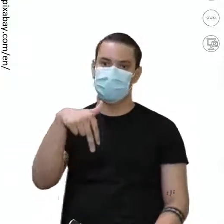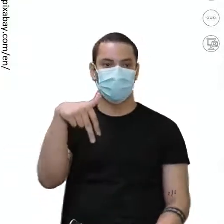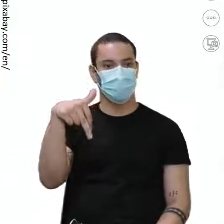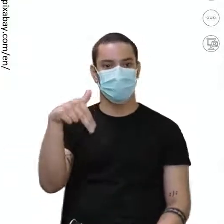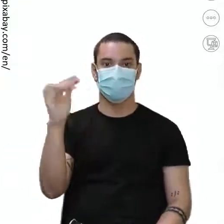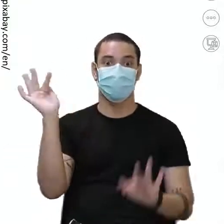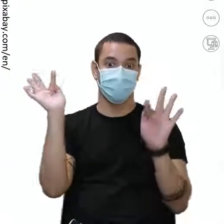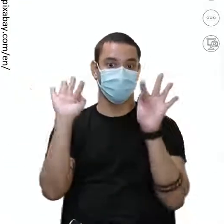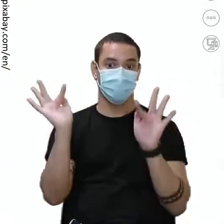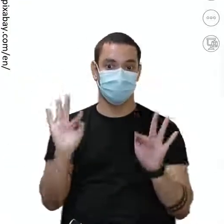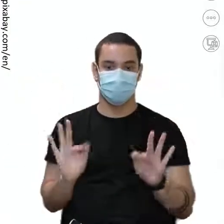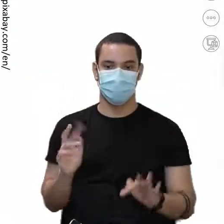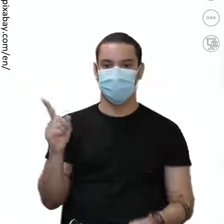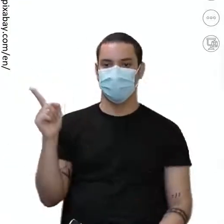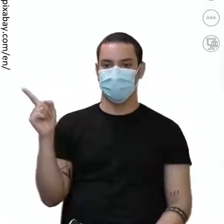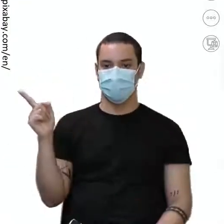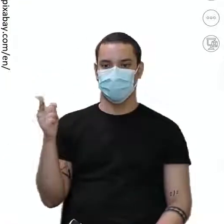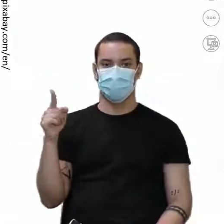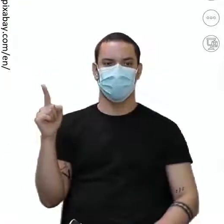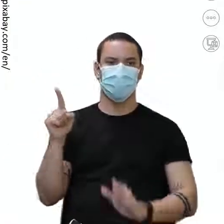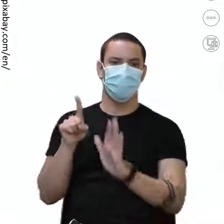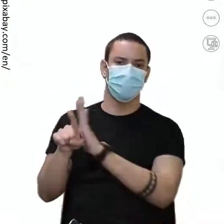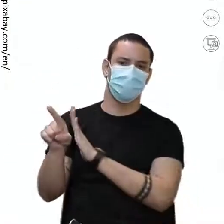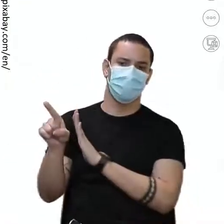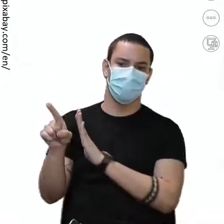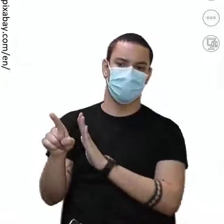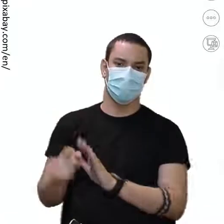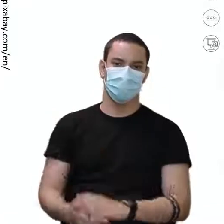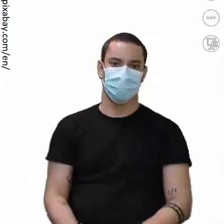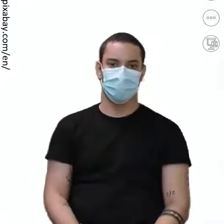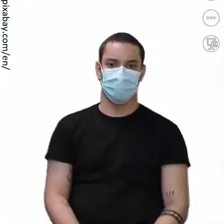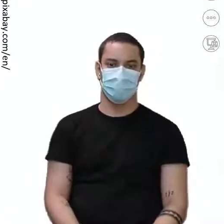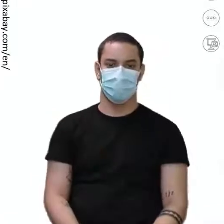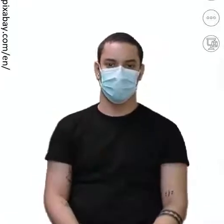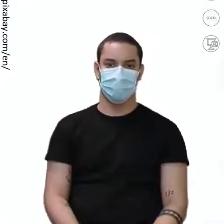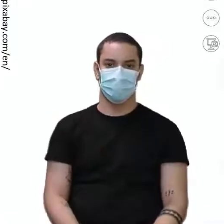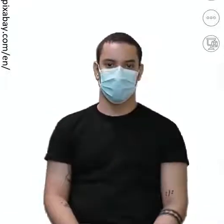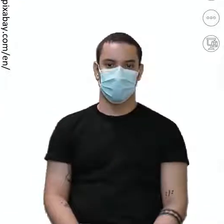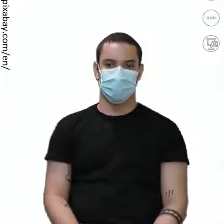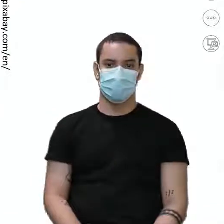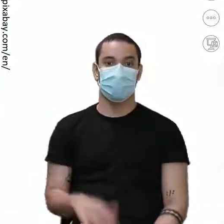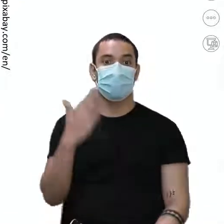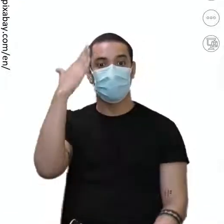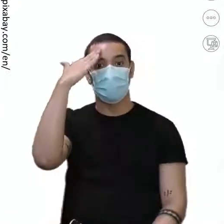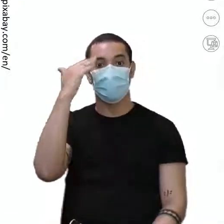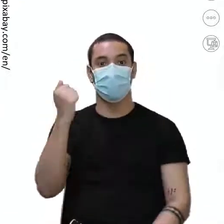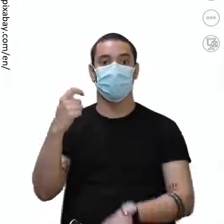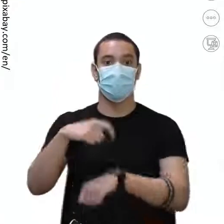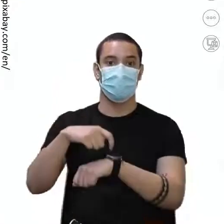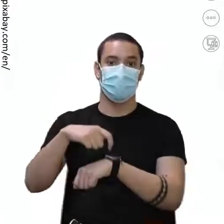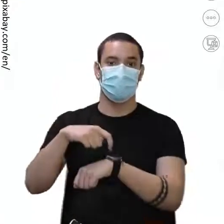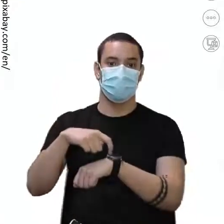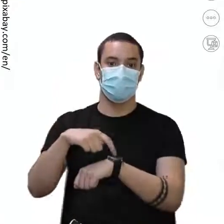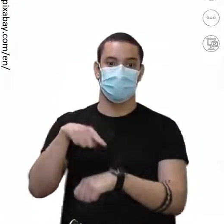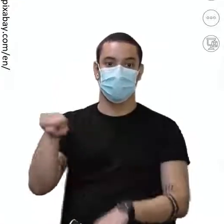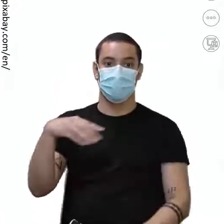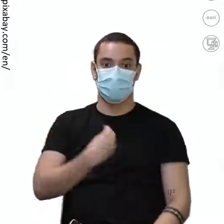piscina, bichinho. Aí você pergunta, you swim. Eu quero saber quanto tempo